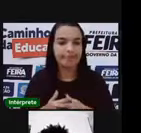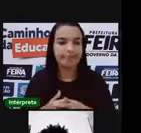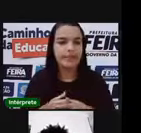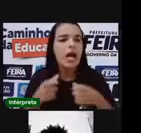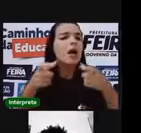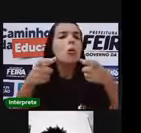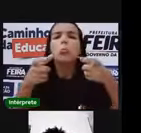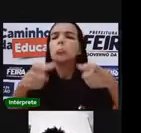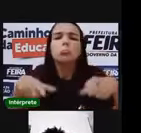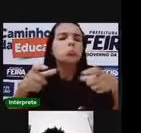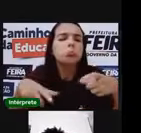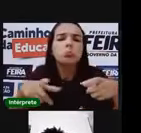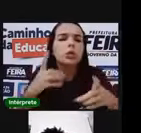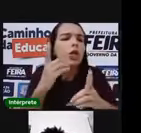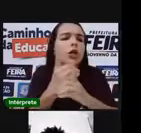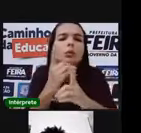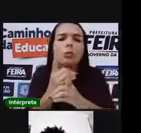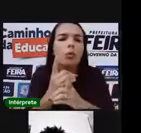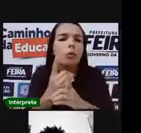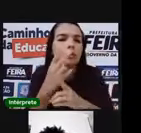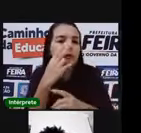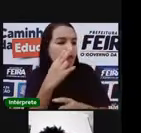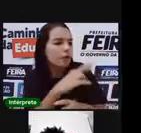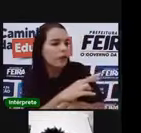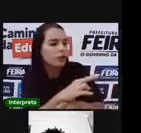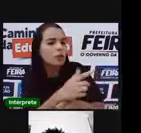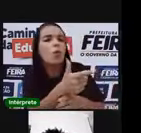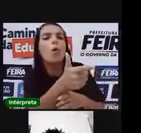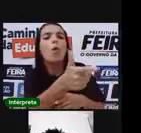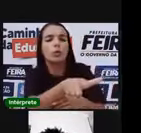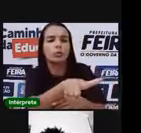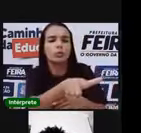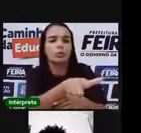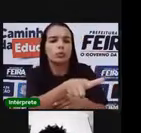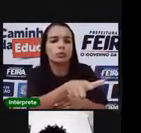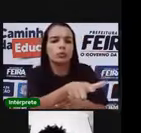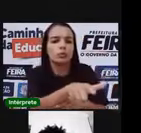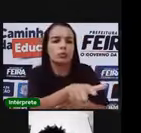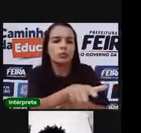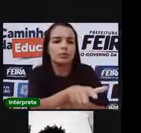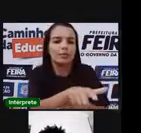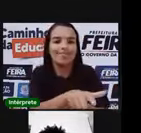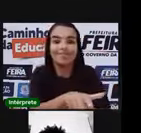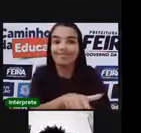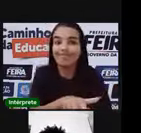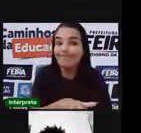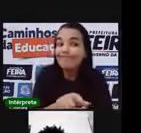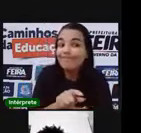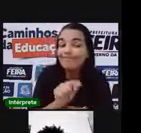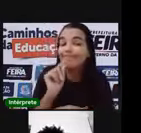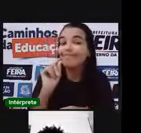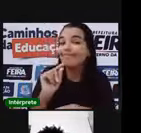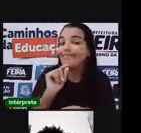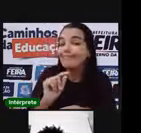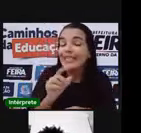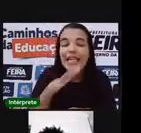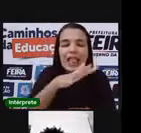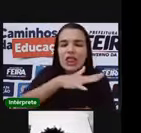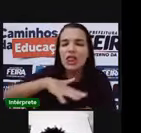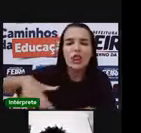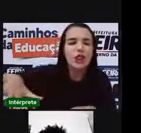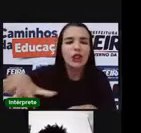outro? Onde é que eu encontro e eu vejo o outro? Em todas as pessoas, como a gente falou,